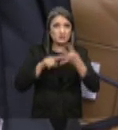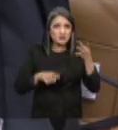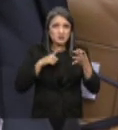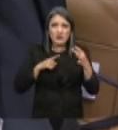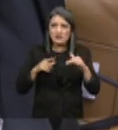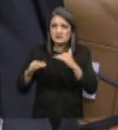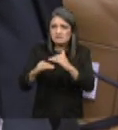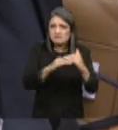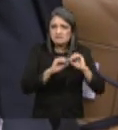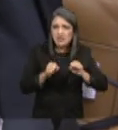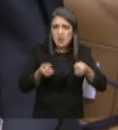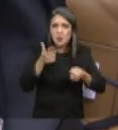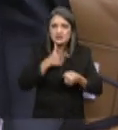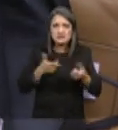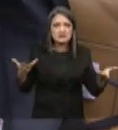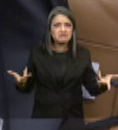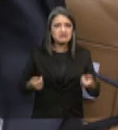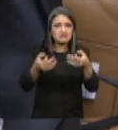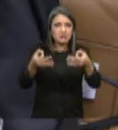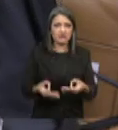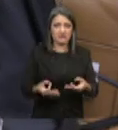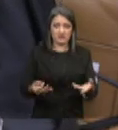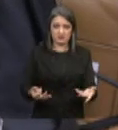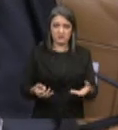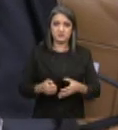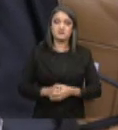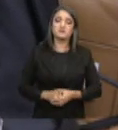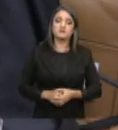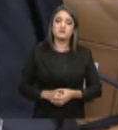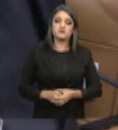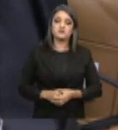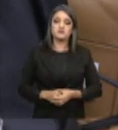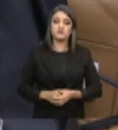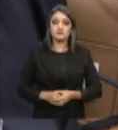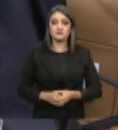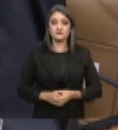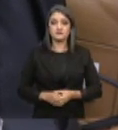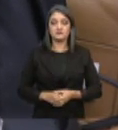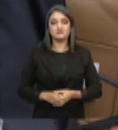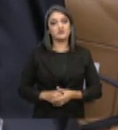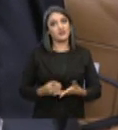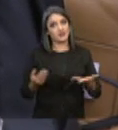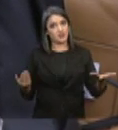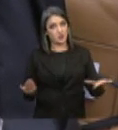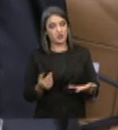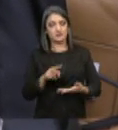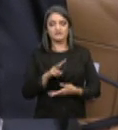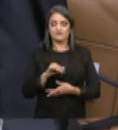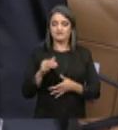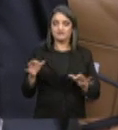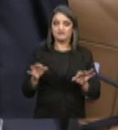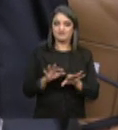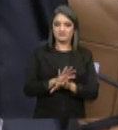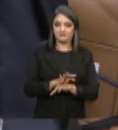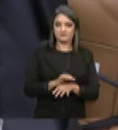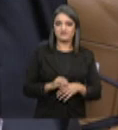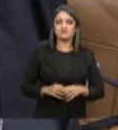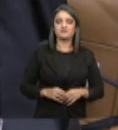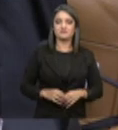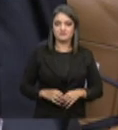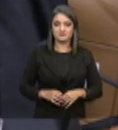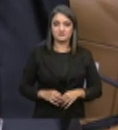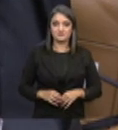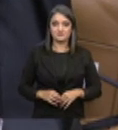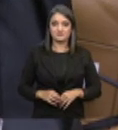indestrizes dito isso encaminho para a conclusão anota o nado